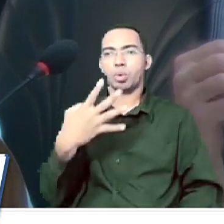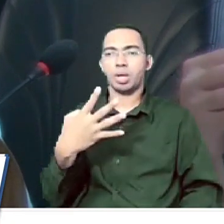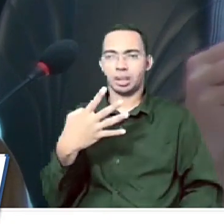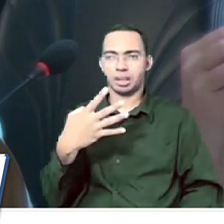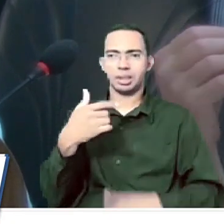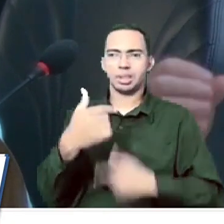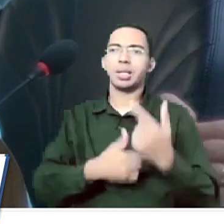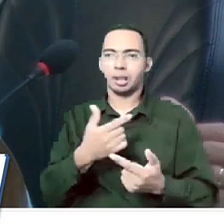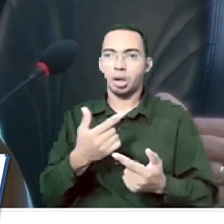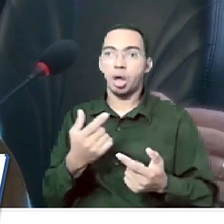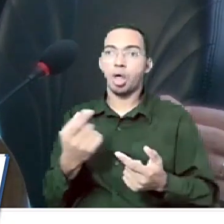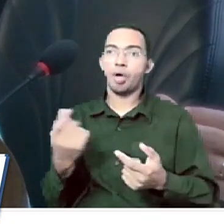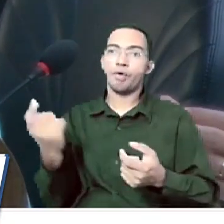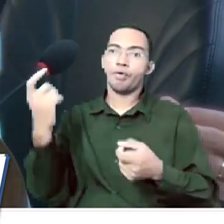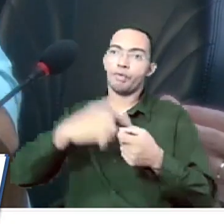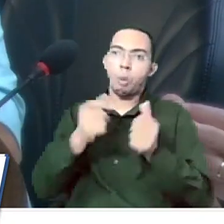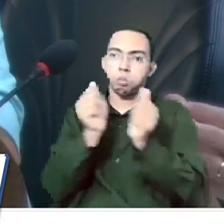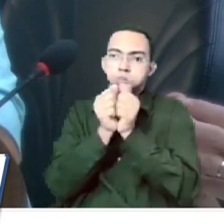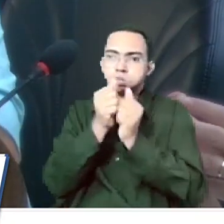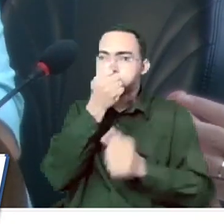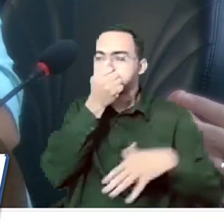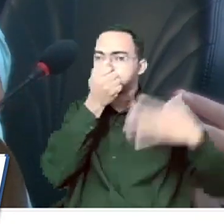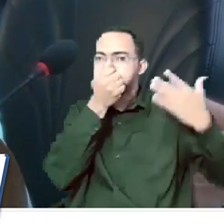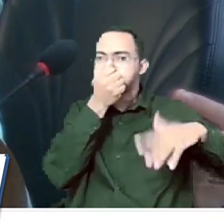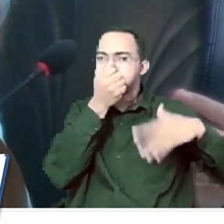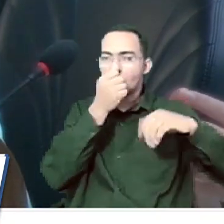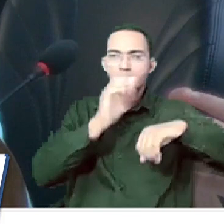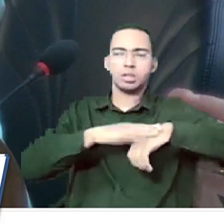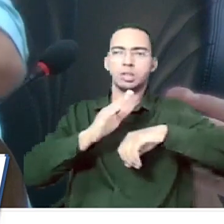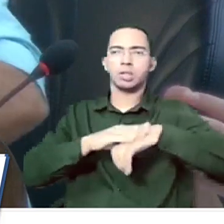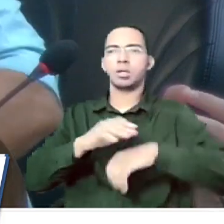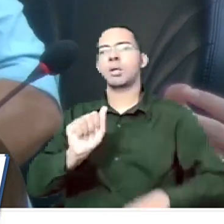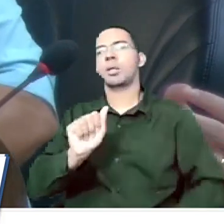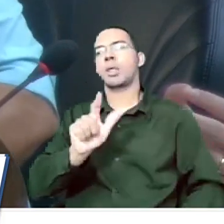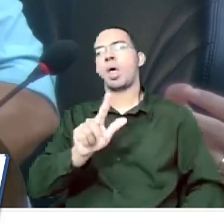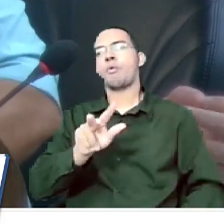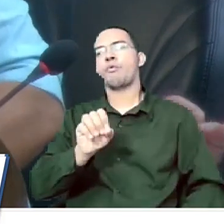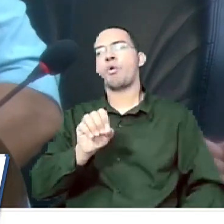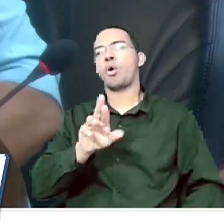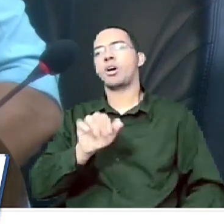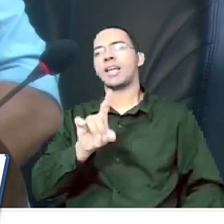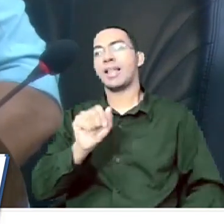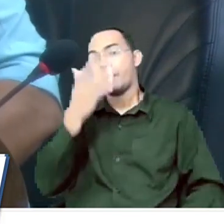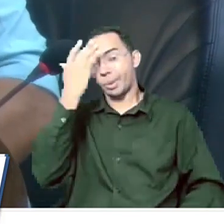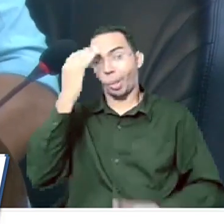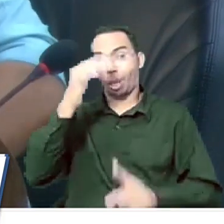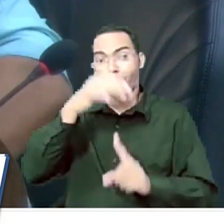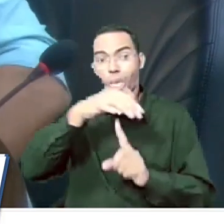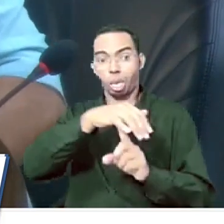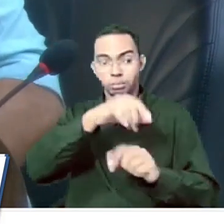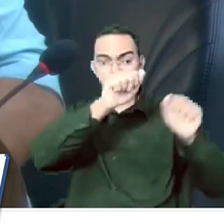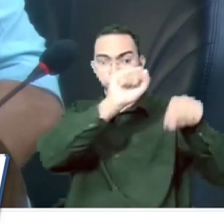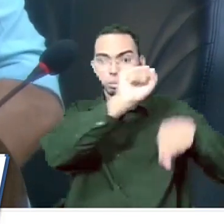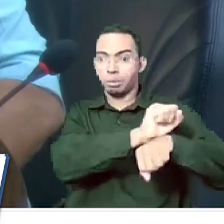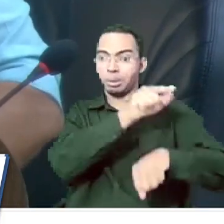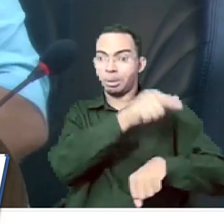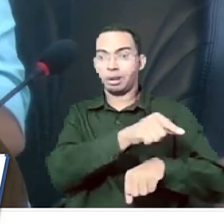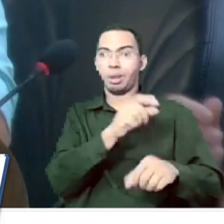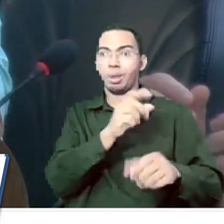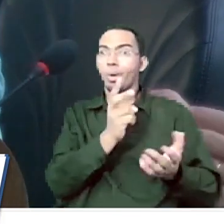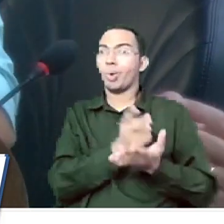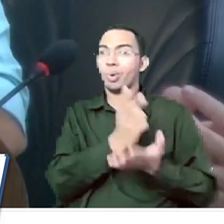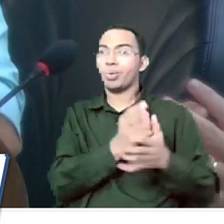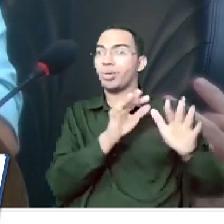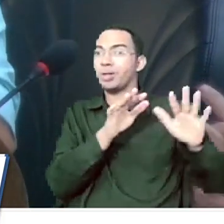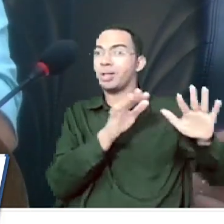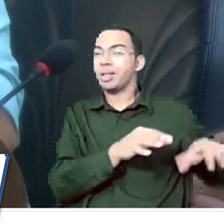vem enchendo o ônibus, chega no Alvorada, aqueles que estão no ponto da Alvorada, permanece no local, vão